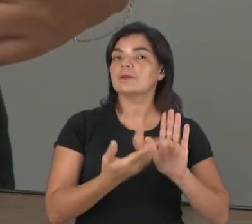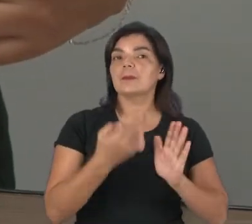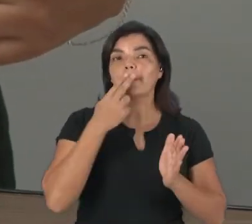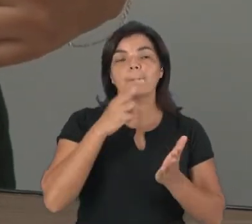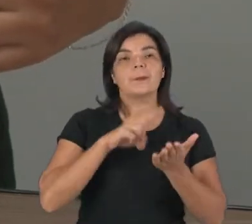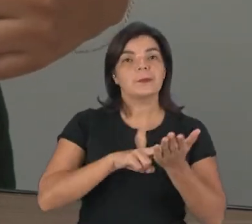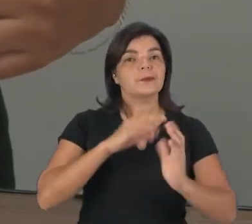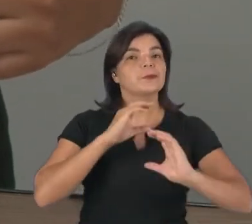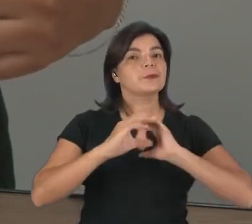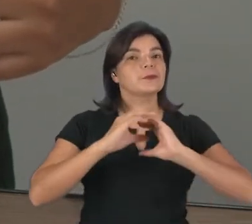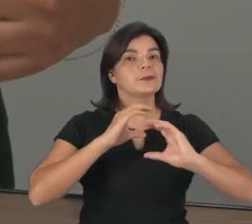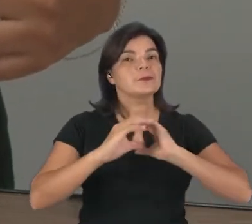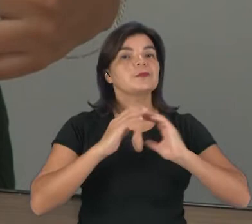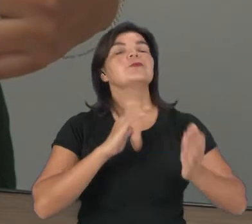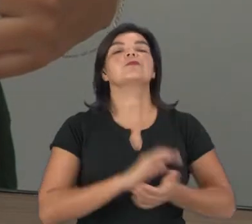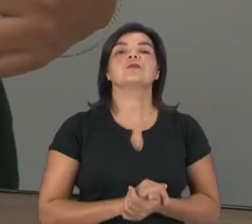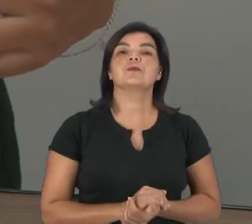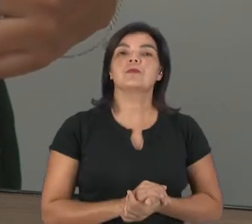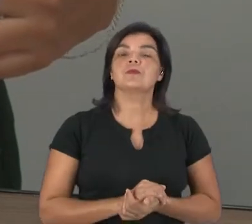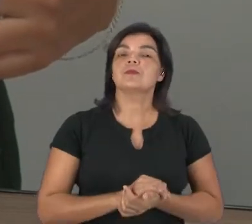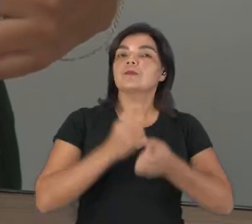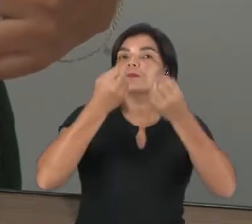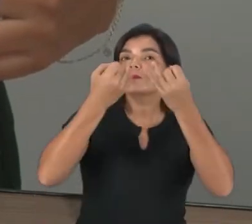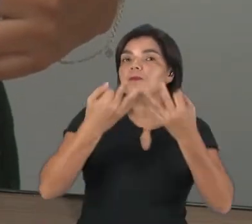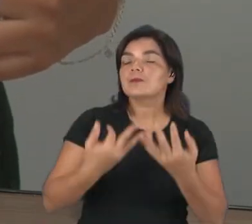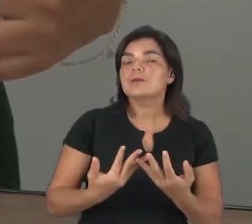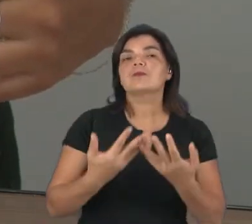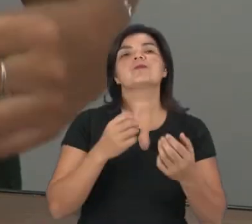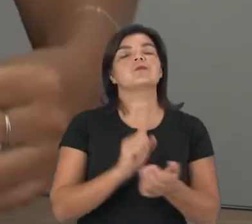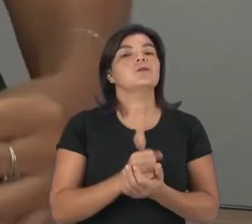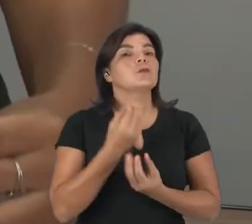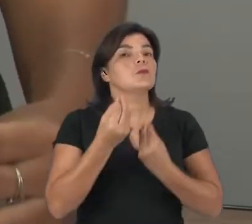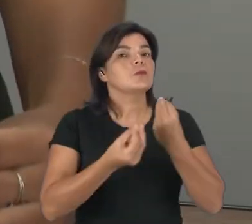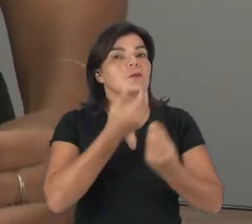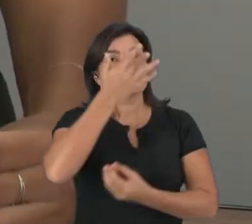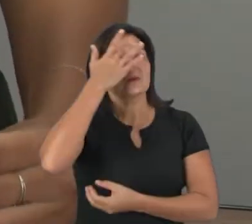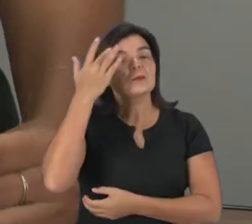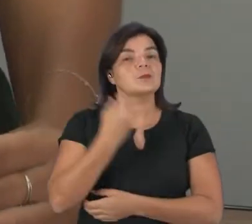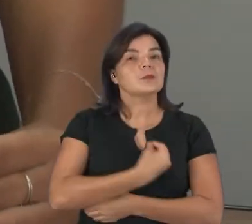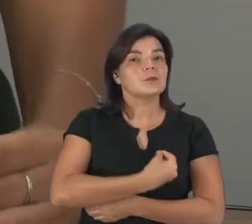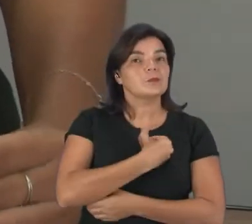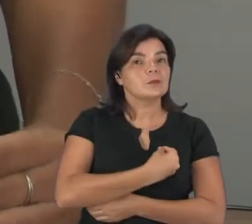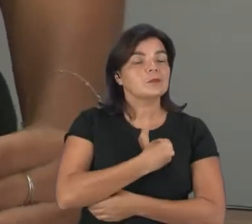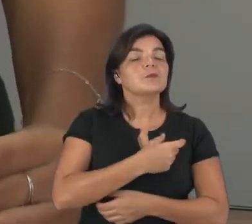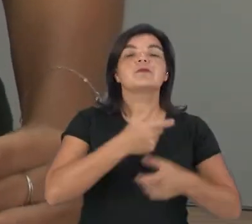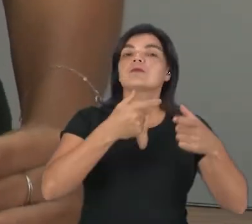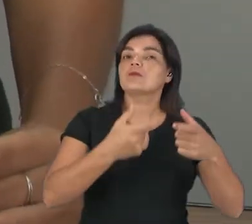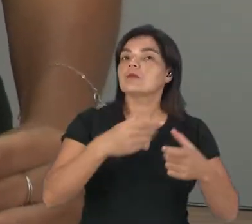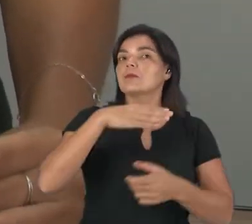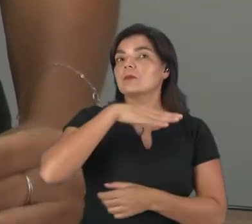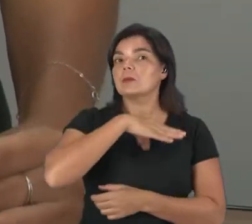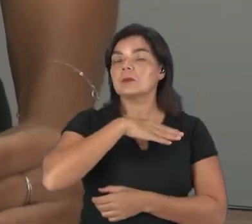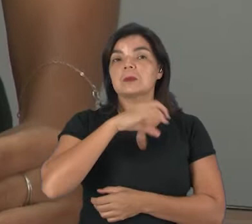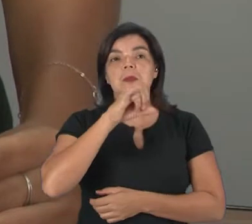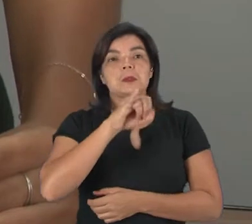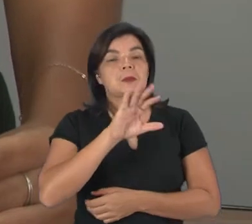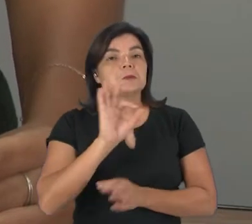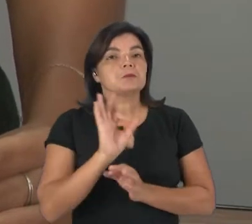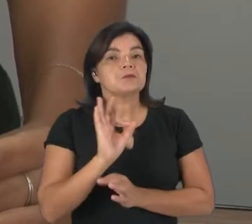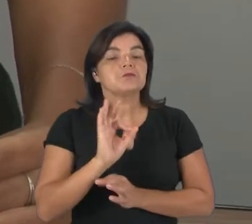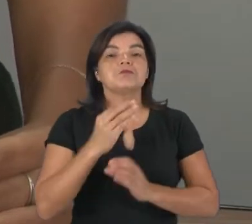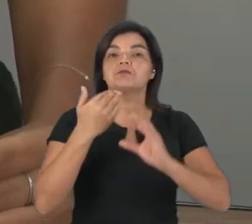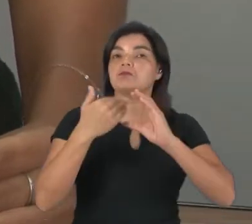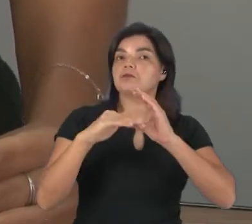para comunicar, para falar um pouquinho de como a pessoa está em determinada cidade. Se não